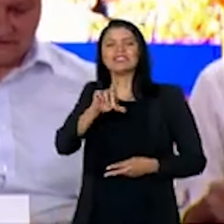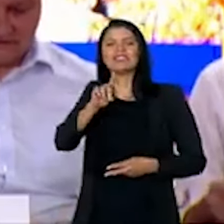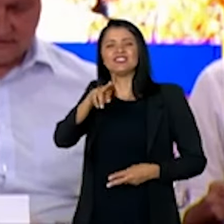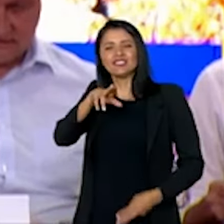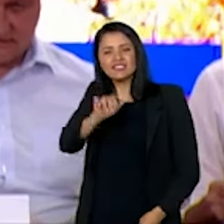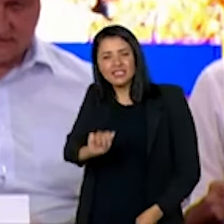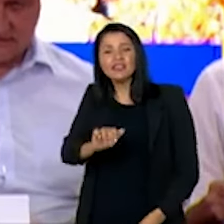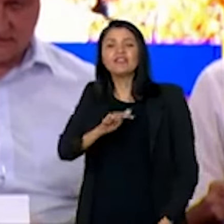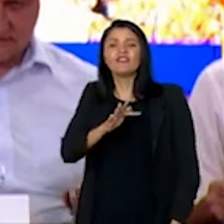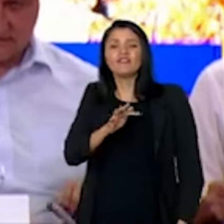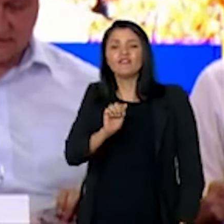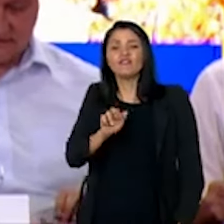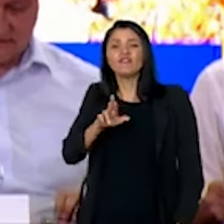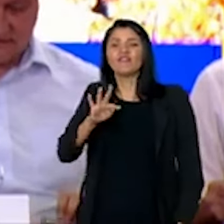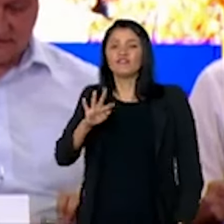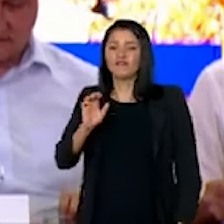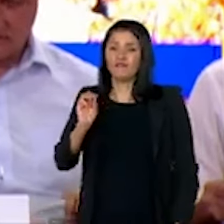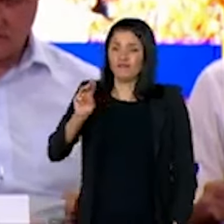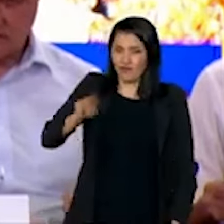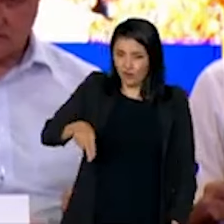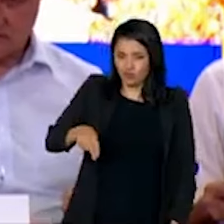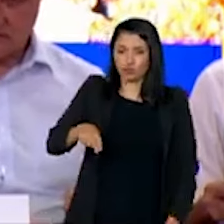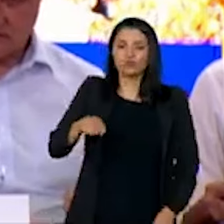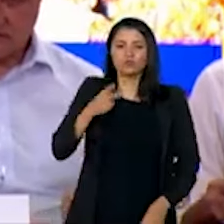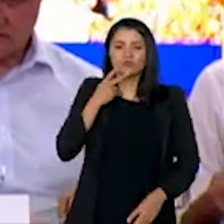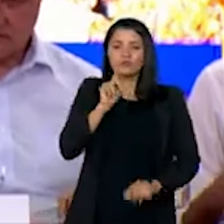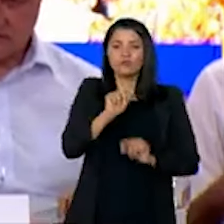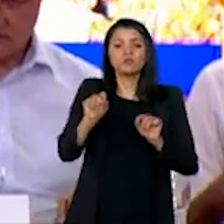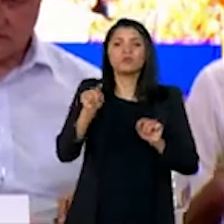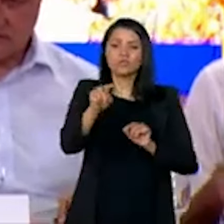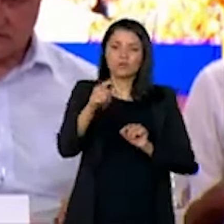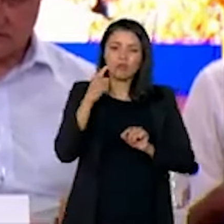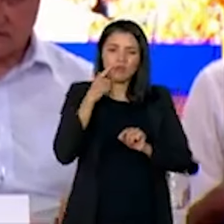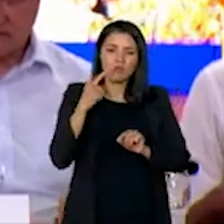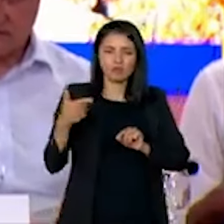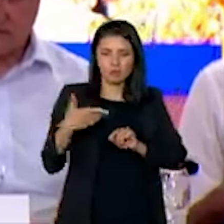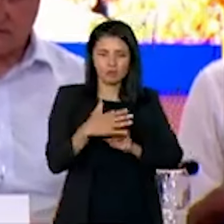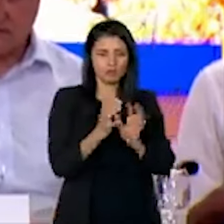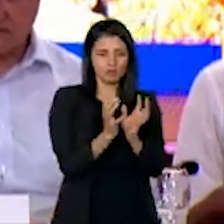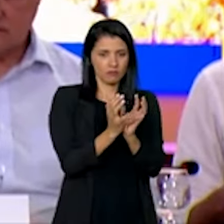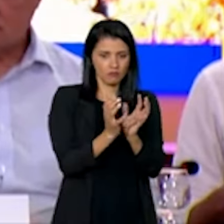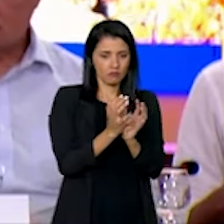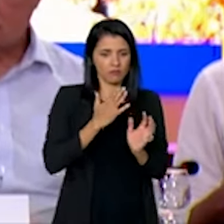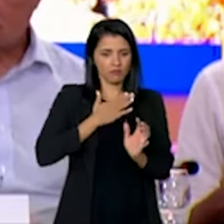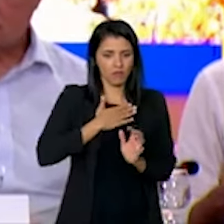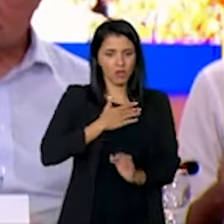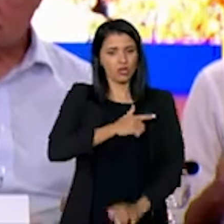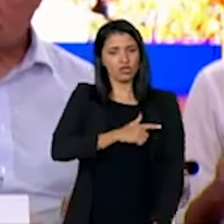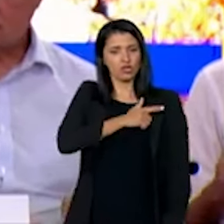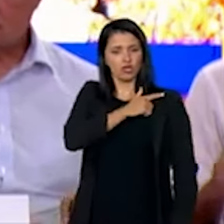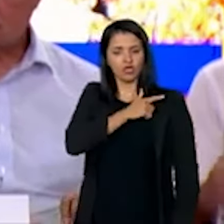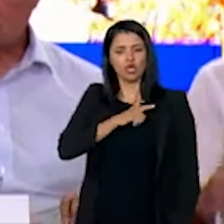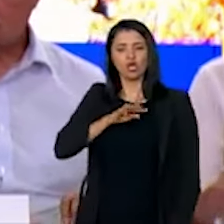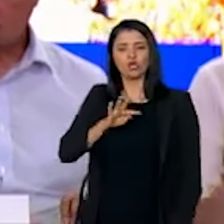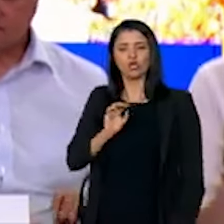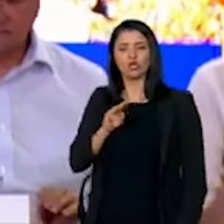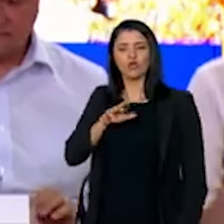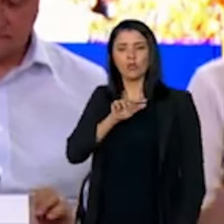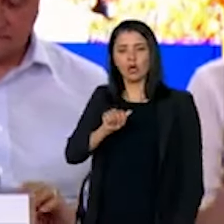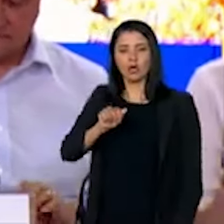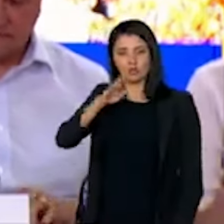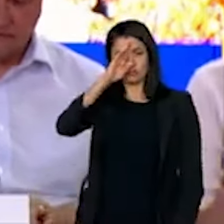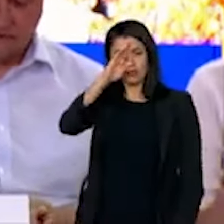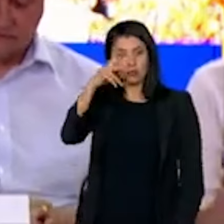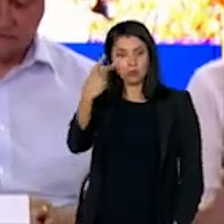Fausto Júnior. Quero dizer para vocês que está presente na minha delegação o general Tomás Paiva, comandante do